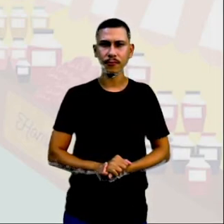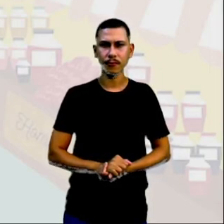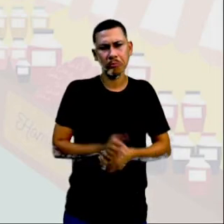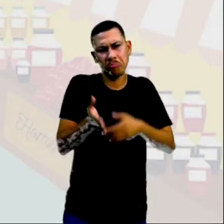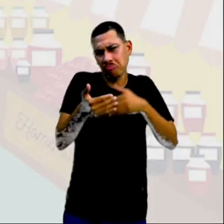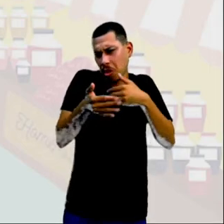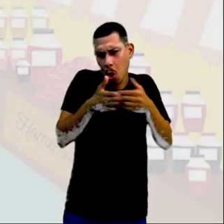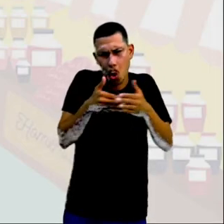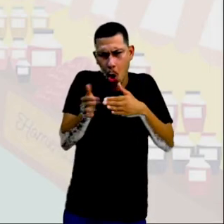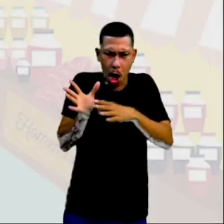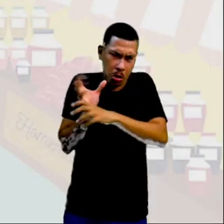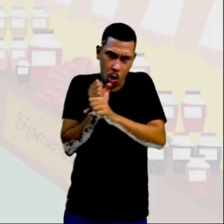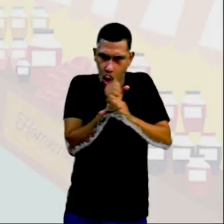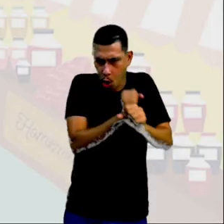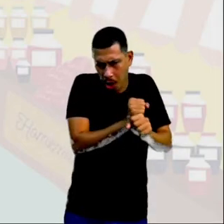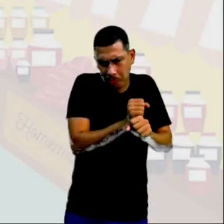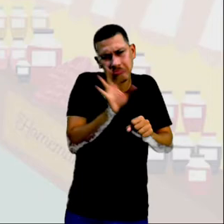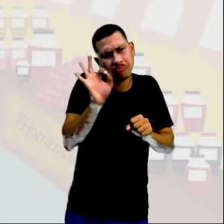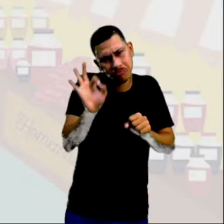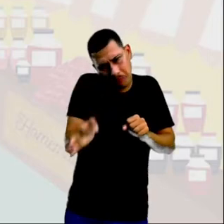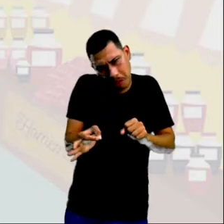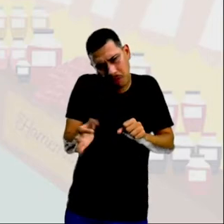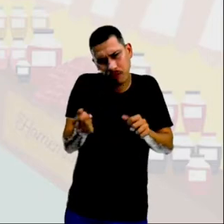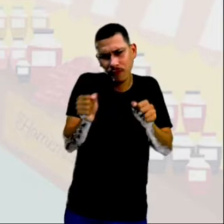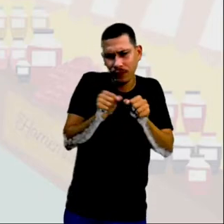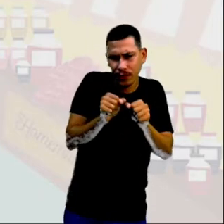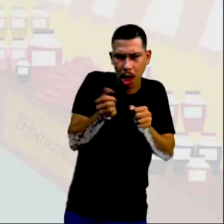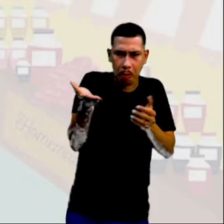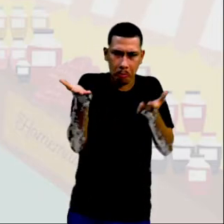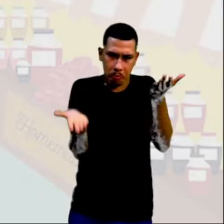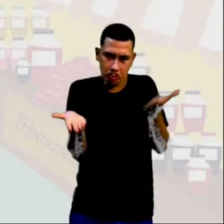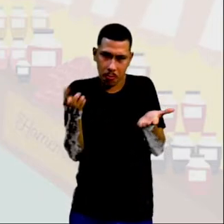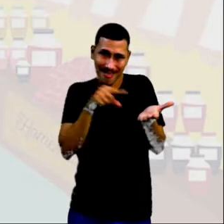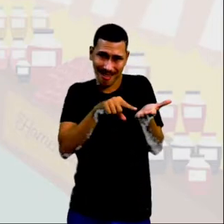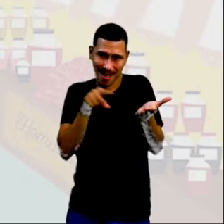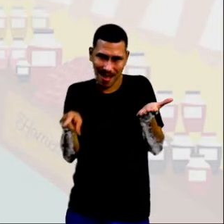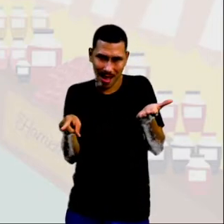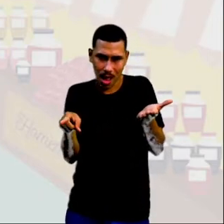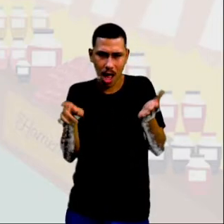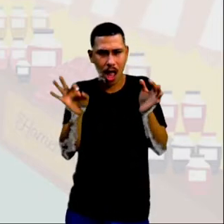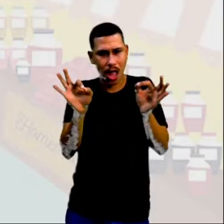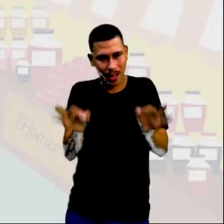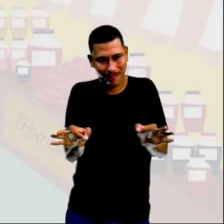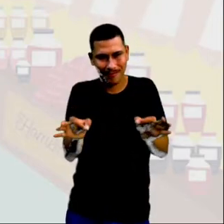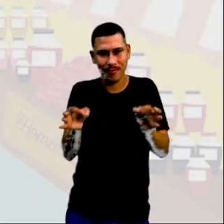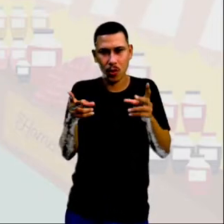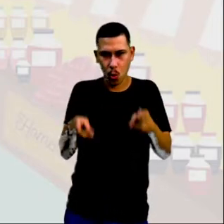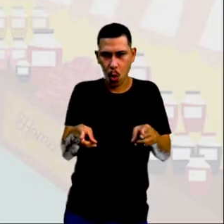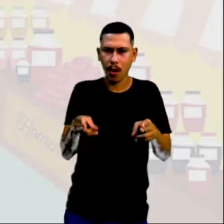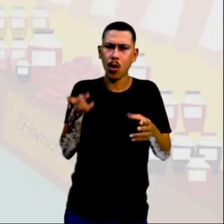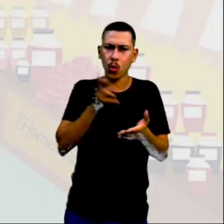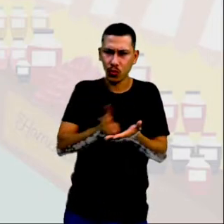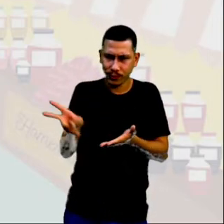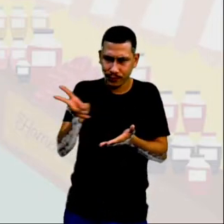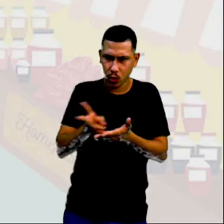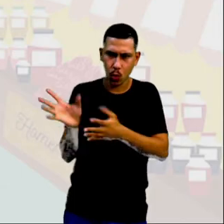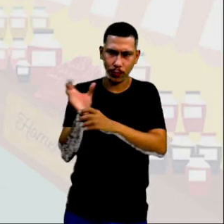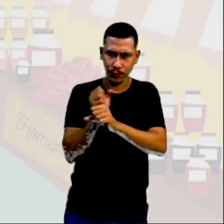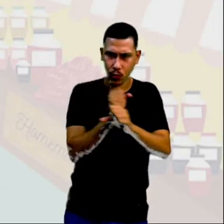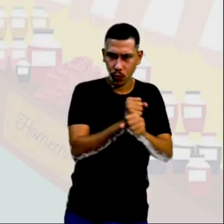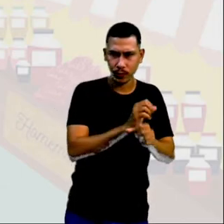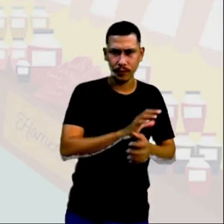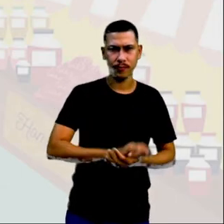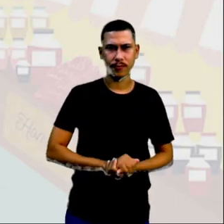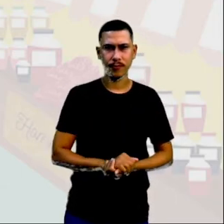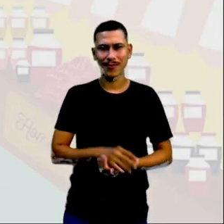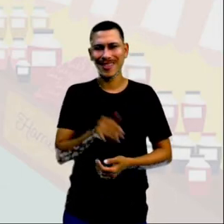com qualquer operação? Sim. Se a gente fizer dos dois lados a mesma operação, a gente vai manter 5. Por